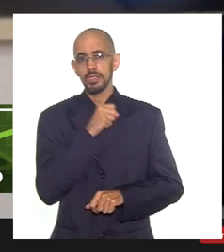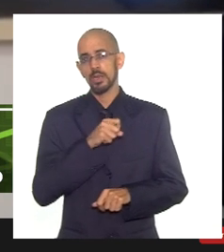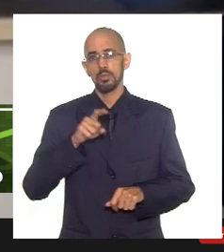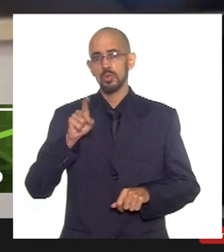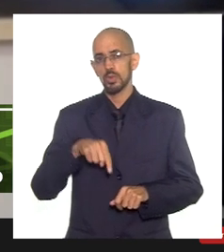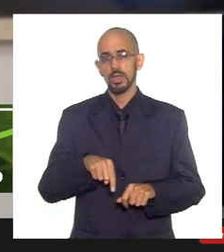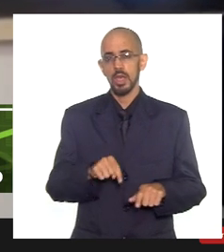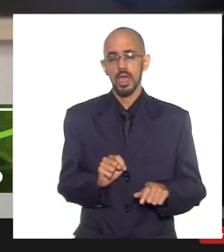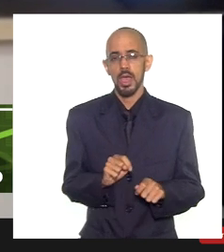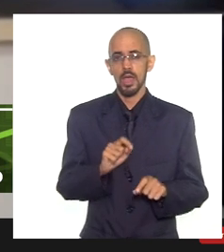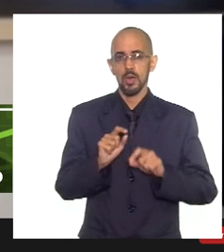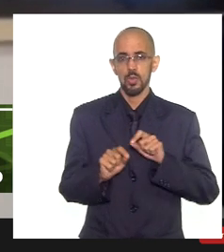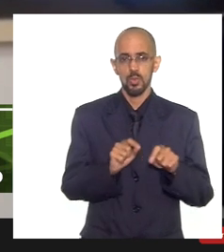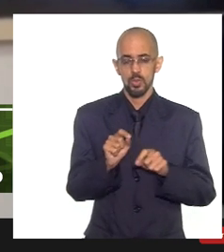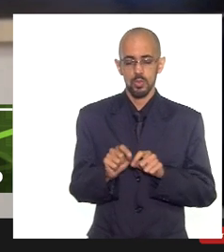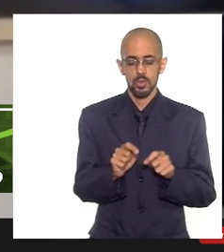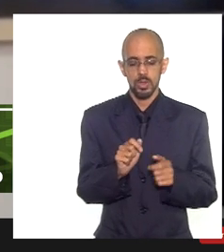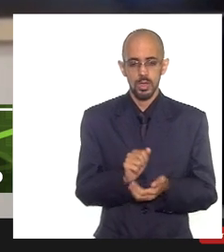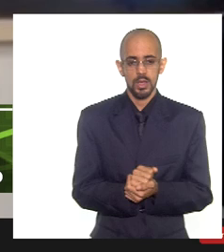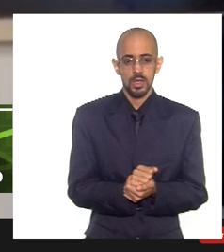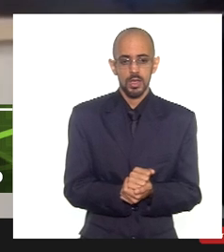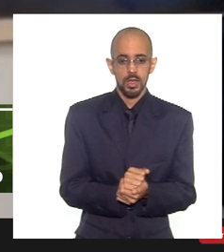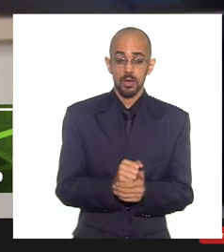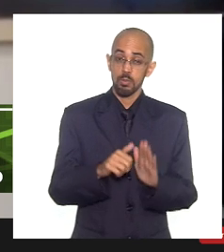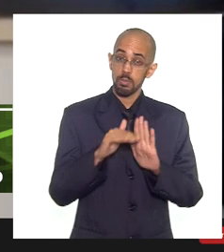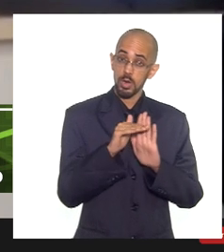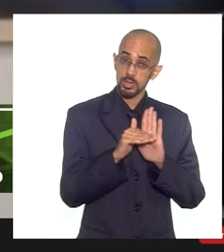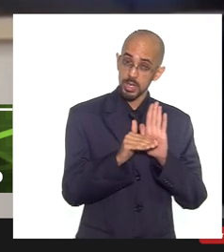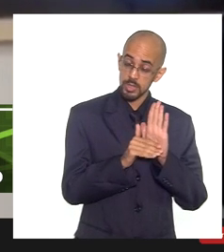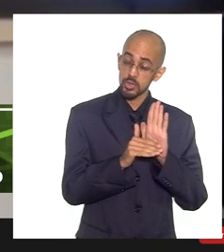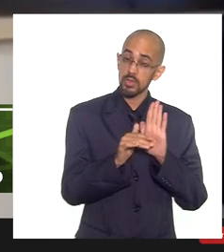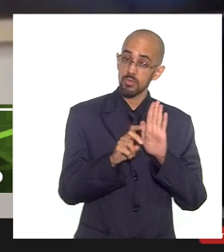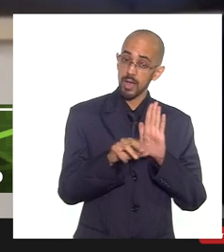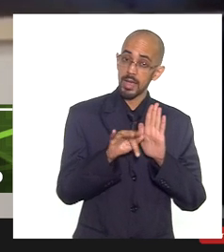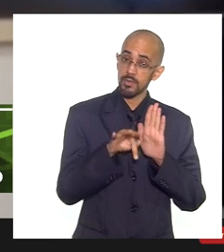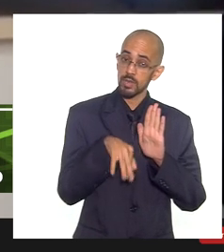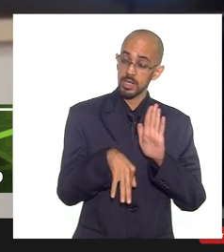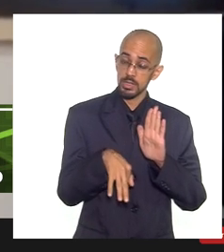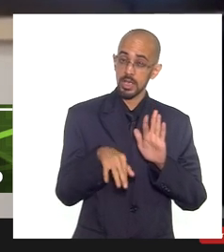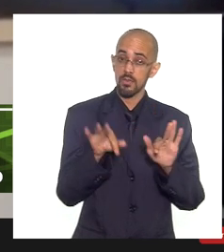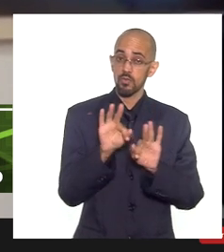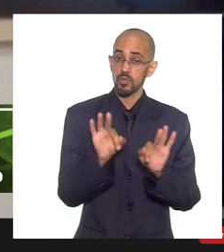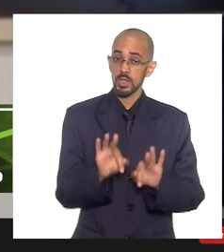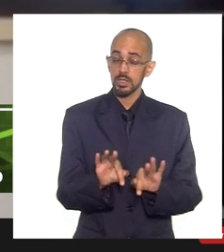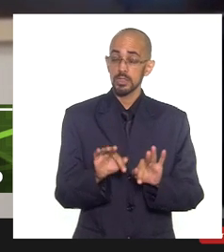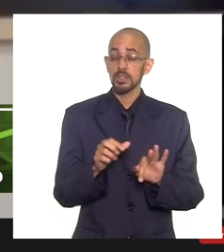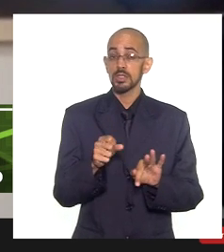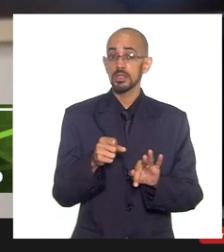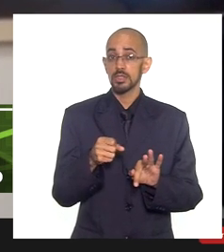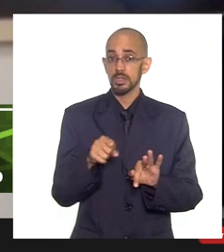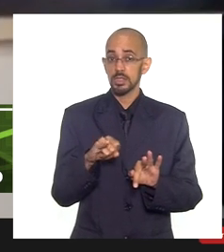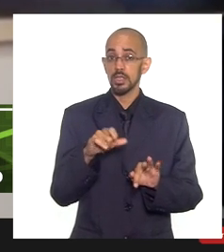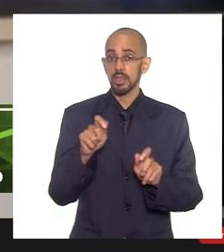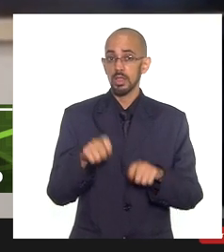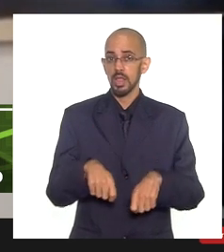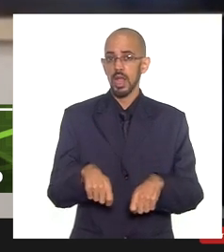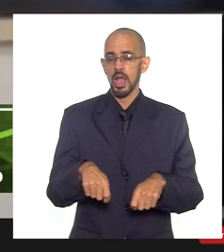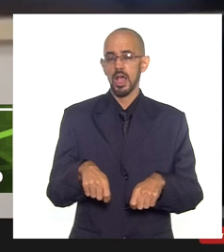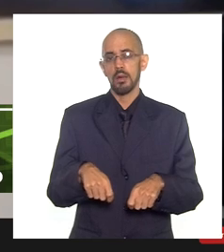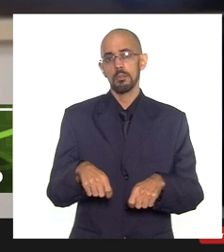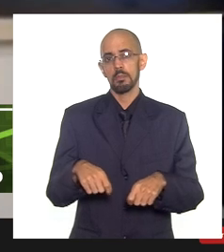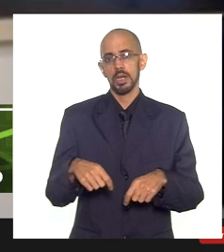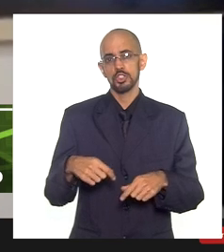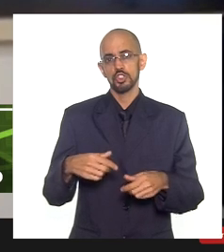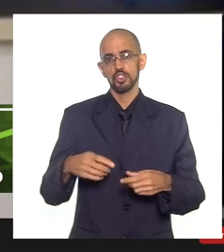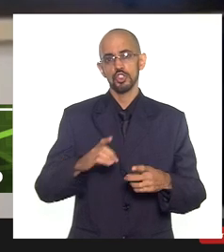vai terminar de uma forma feliz para todos se houver disponibilidade de negociação e se